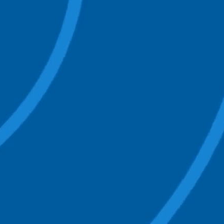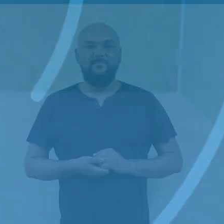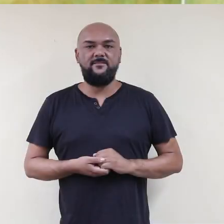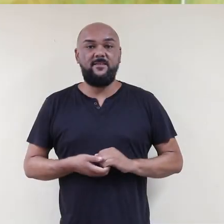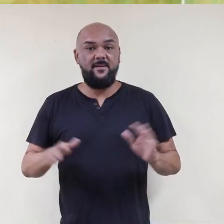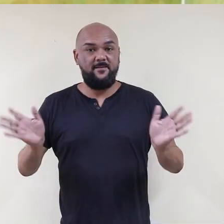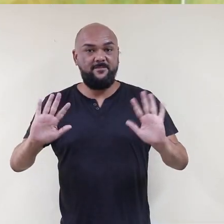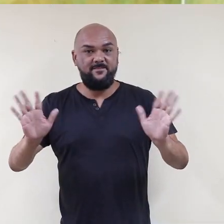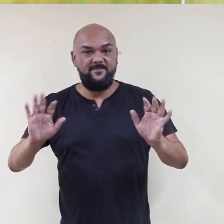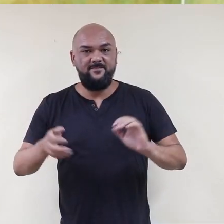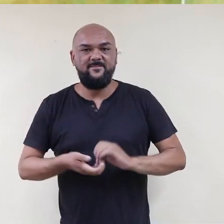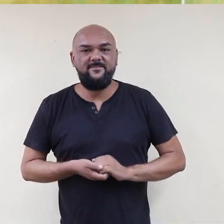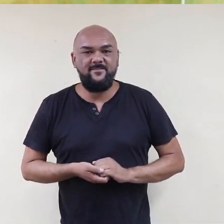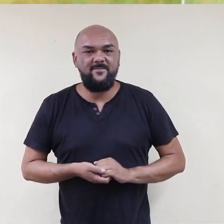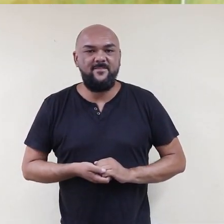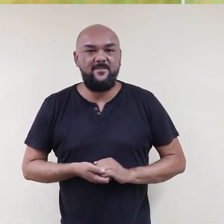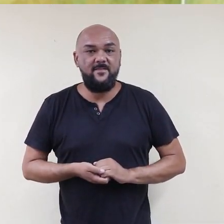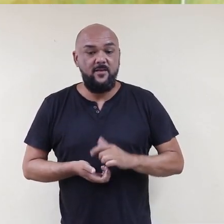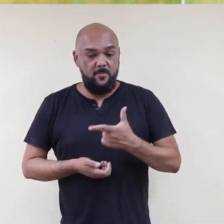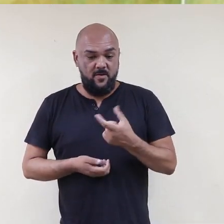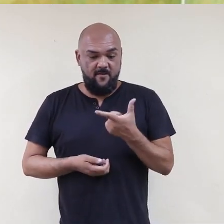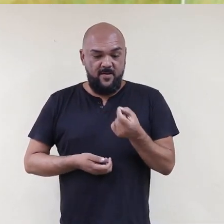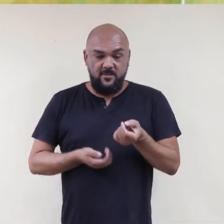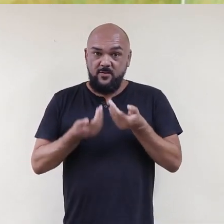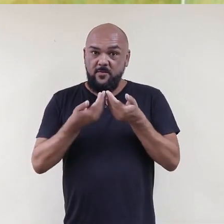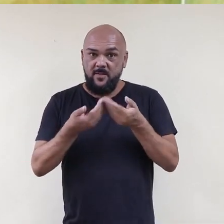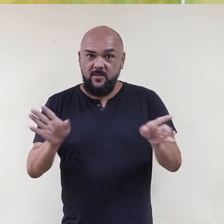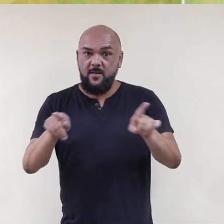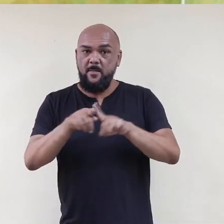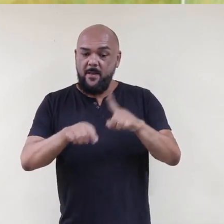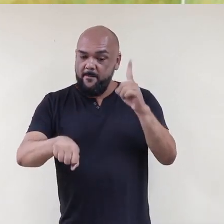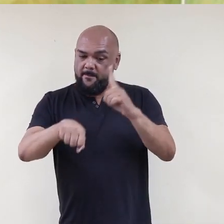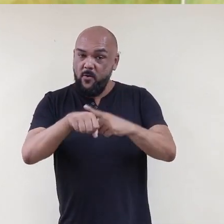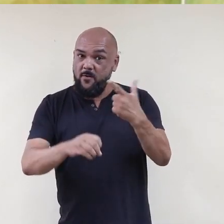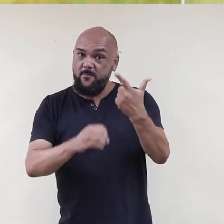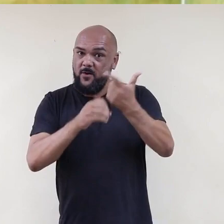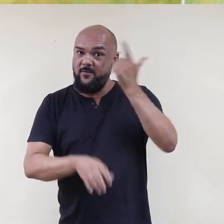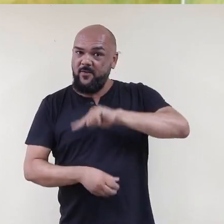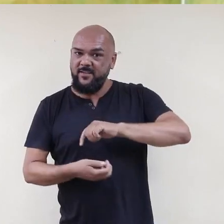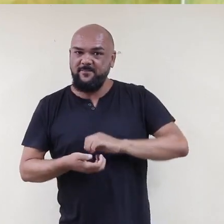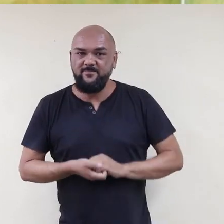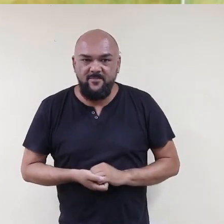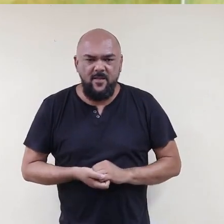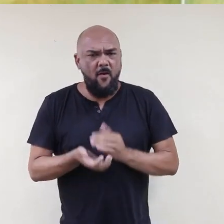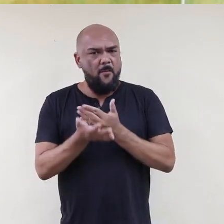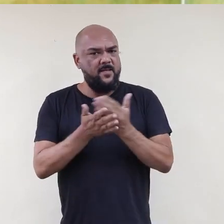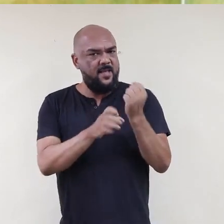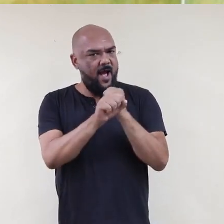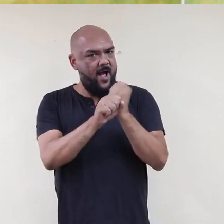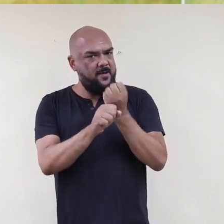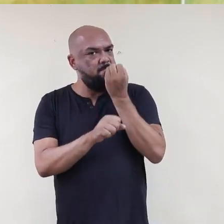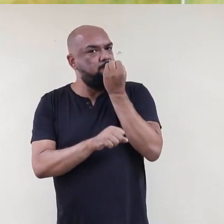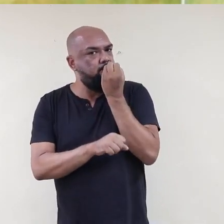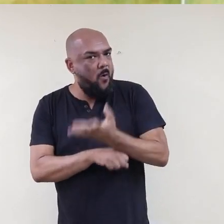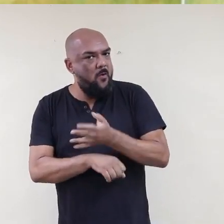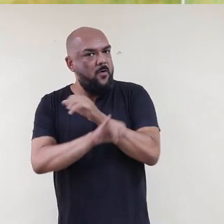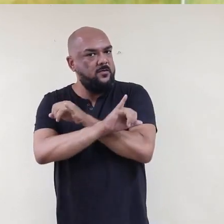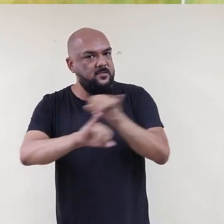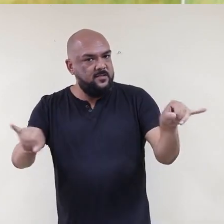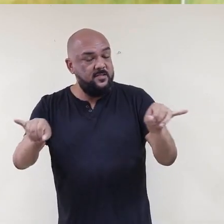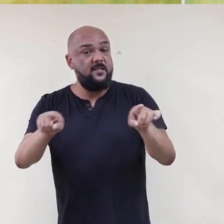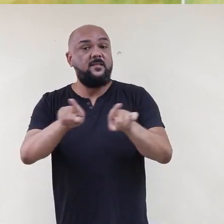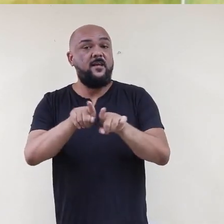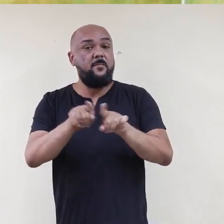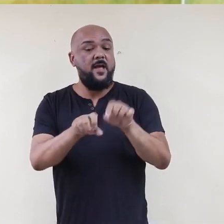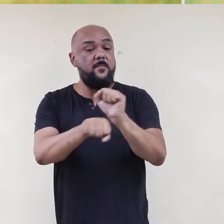olá pessoal 2020 chegou e um minuto 62 está de volta começamos o ano com a notícia boa para quem estava